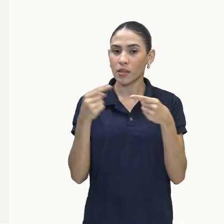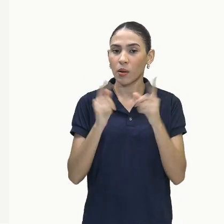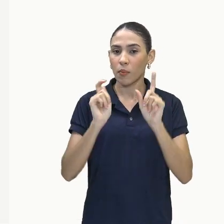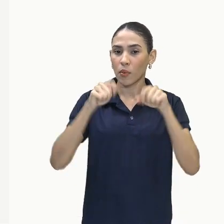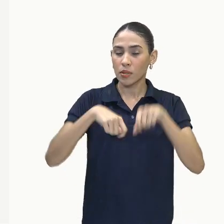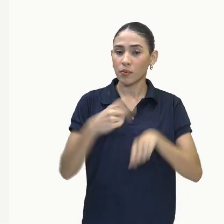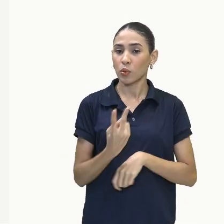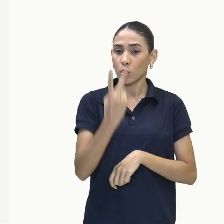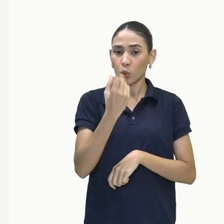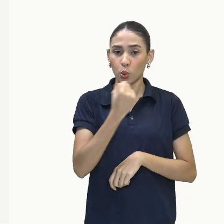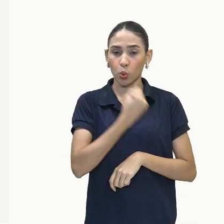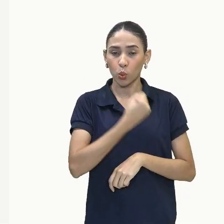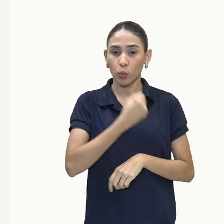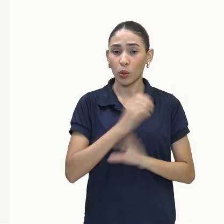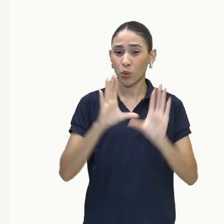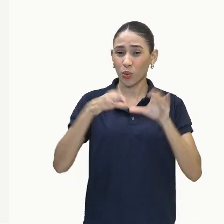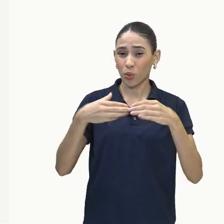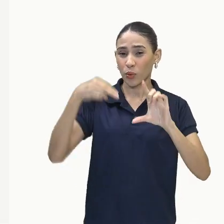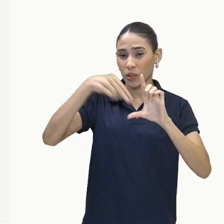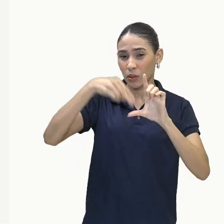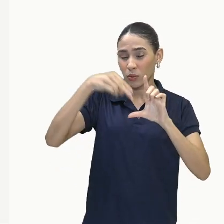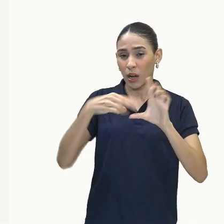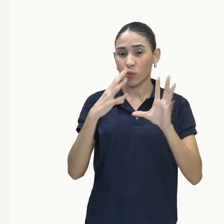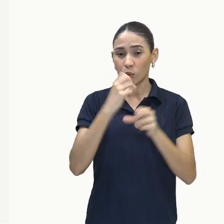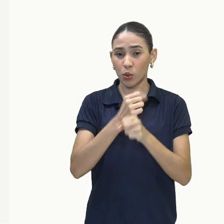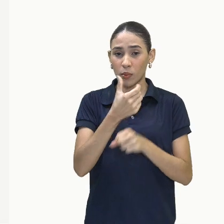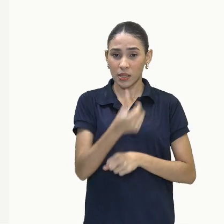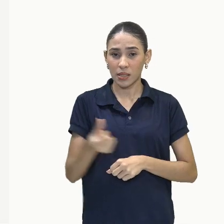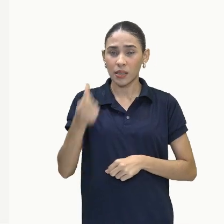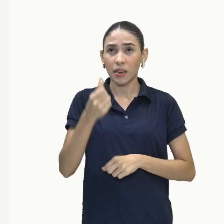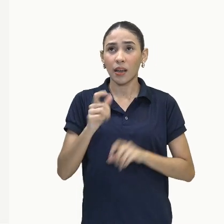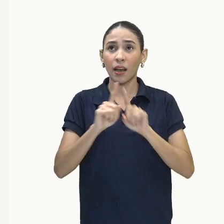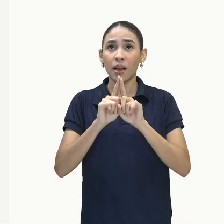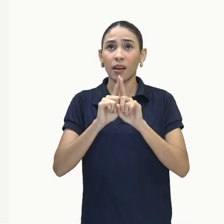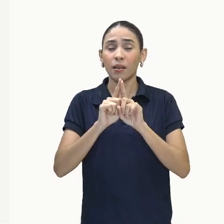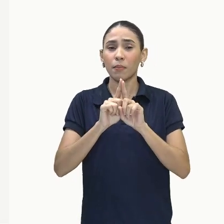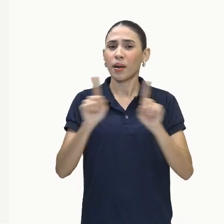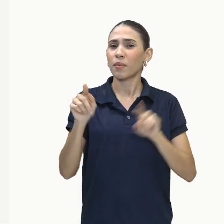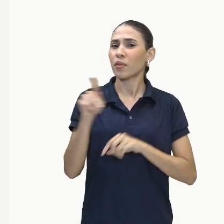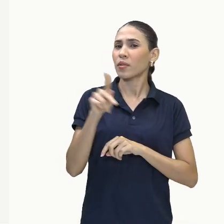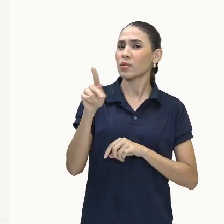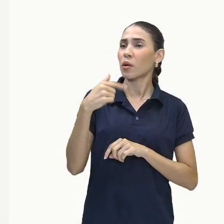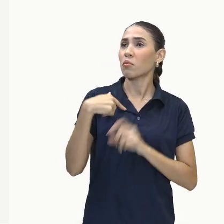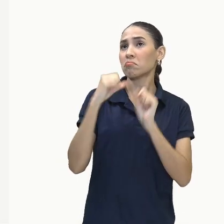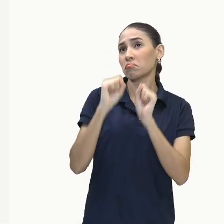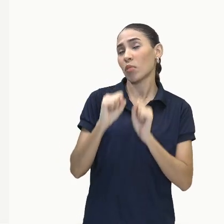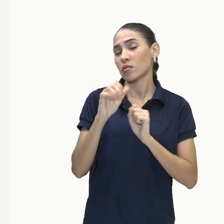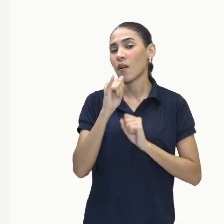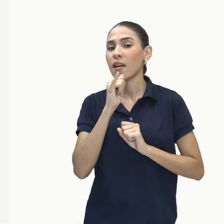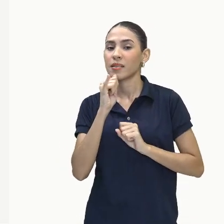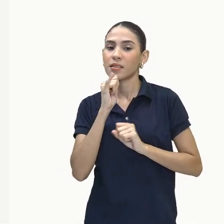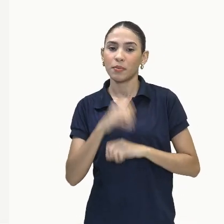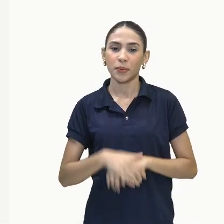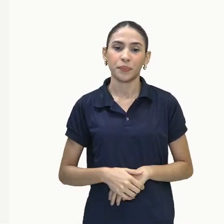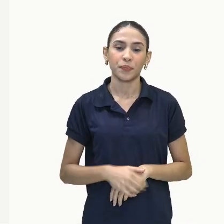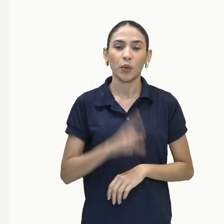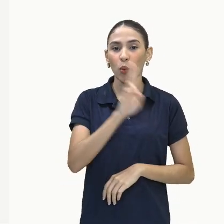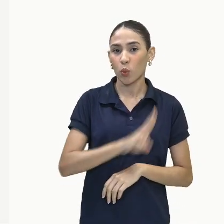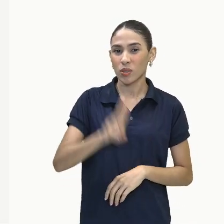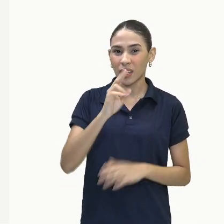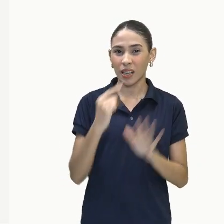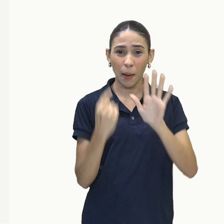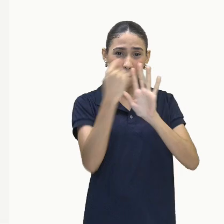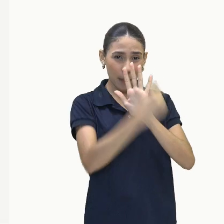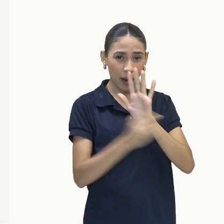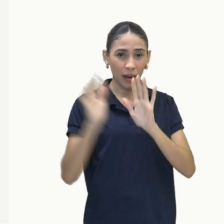dois números naturais cuja soma seja 6. Ah, professor, mas aí eu posso pegar, usar minhas duas mãos?